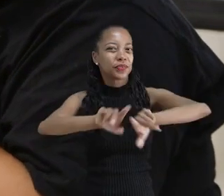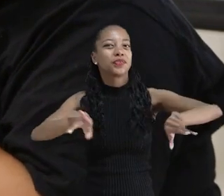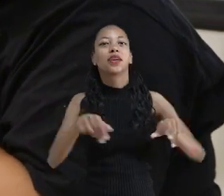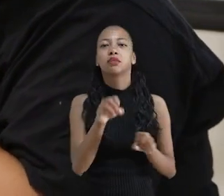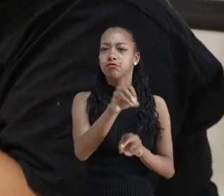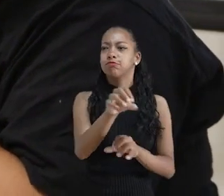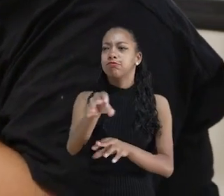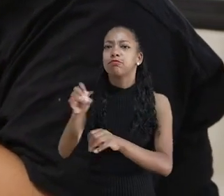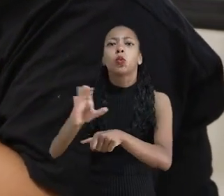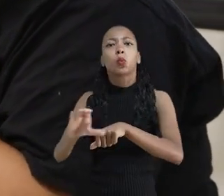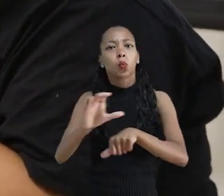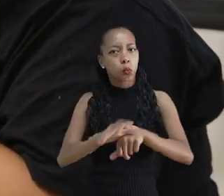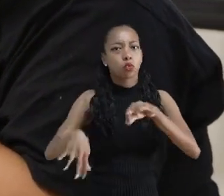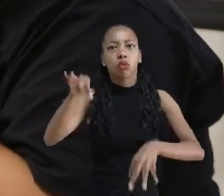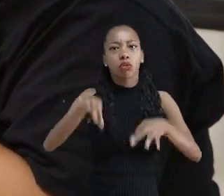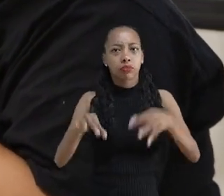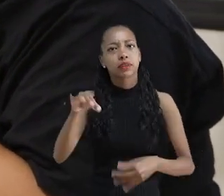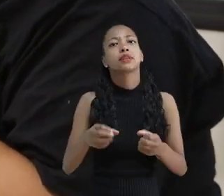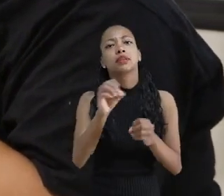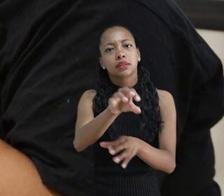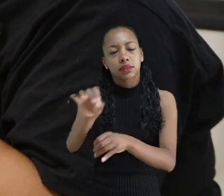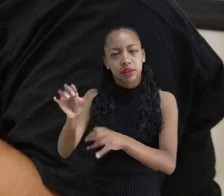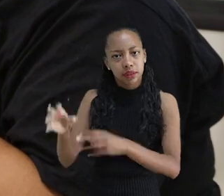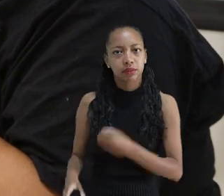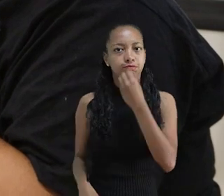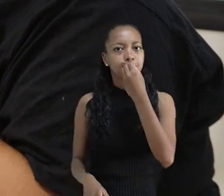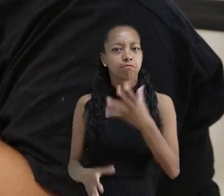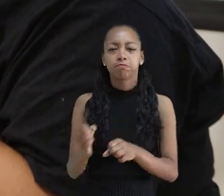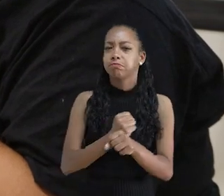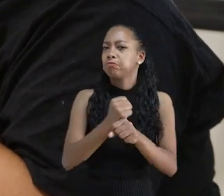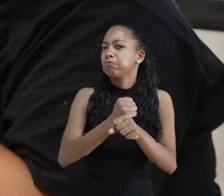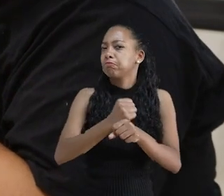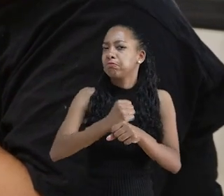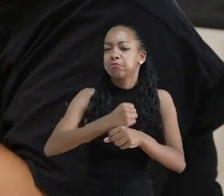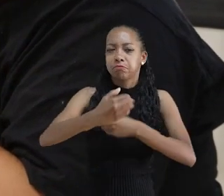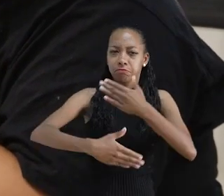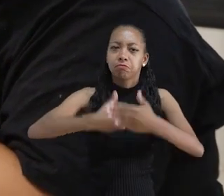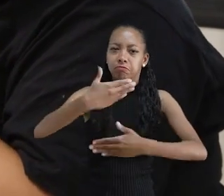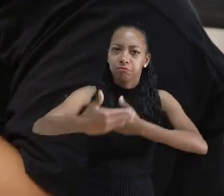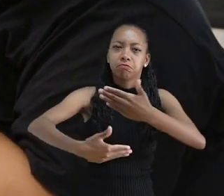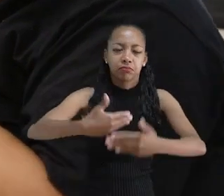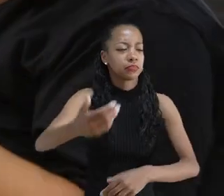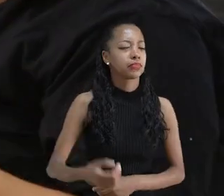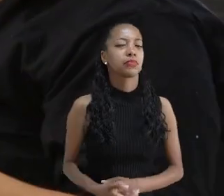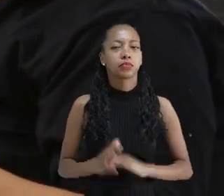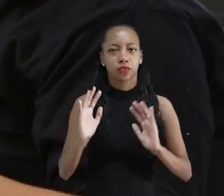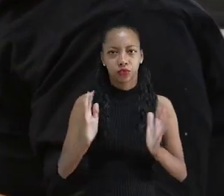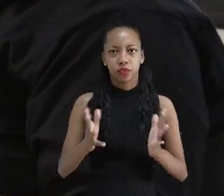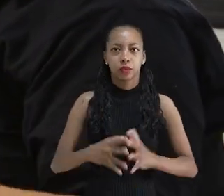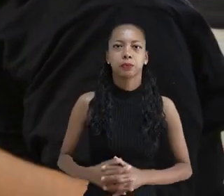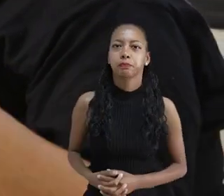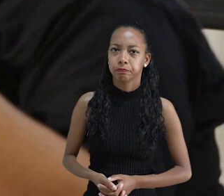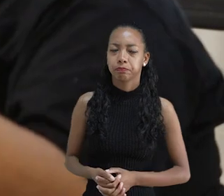desses cursos então ao longo desses anos né Eh o kinof Érico tem se preocupado muito com isso